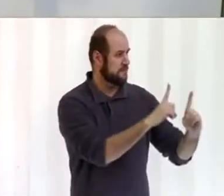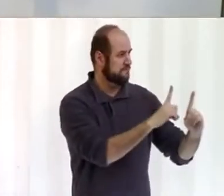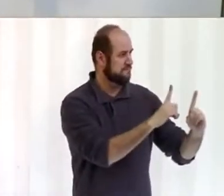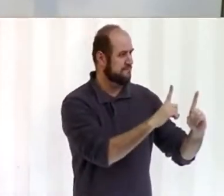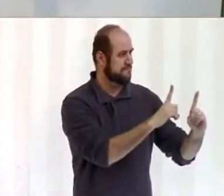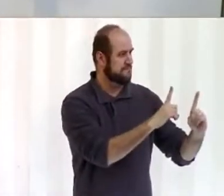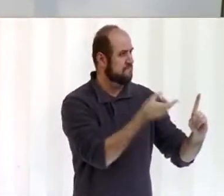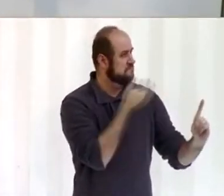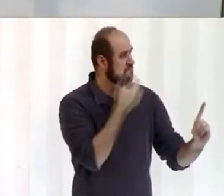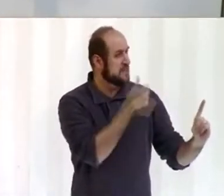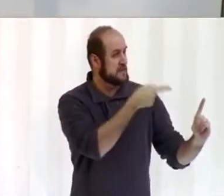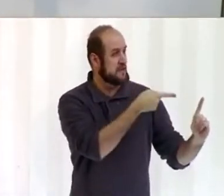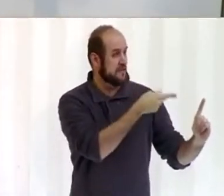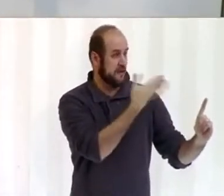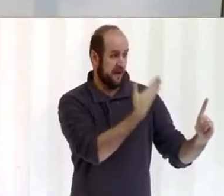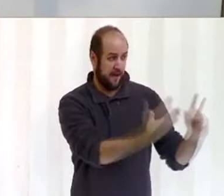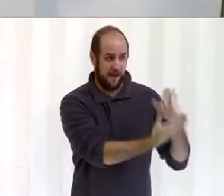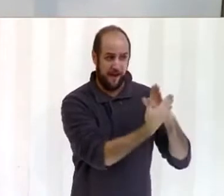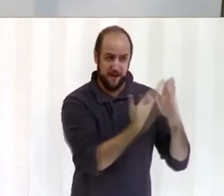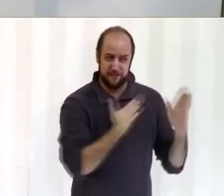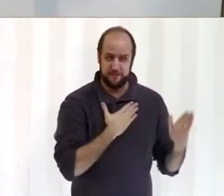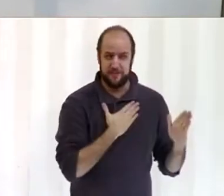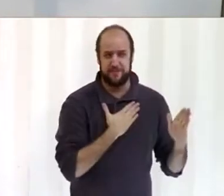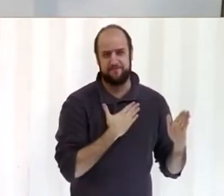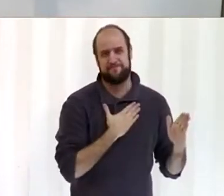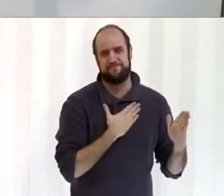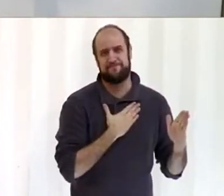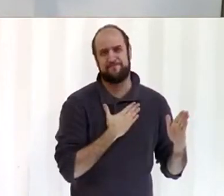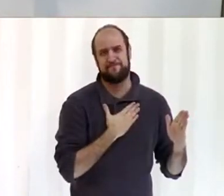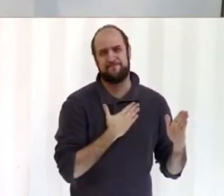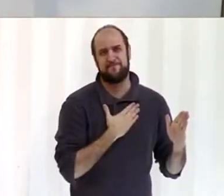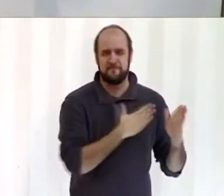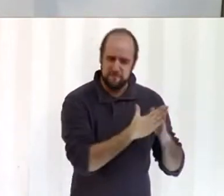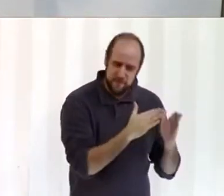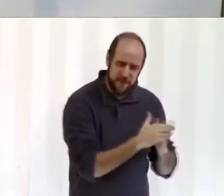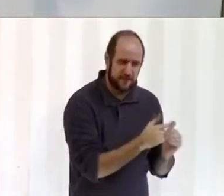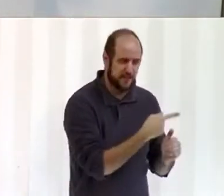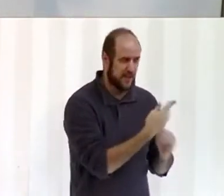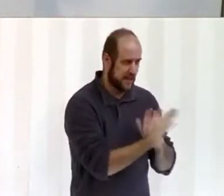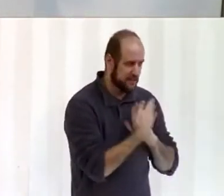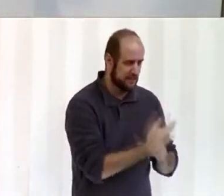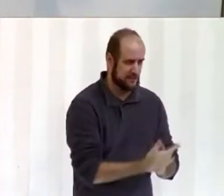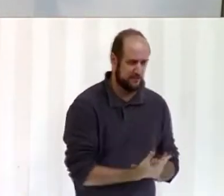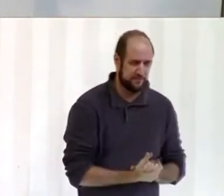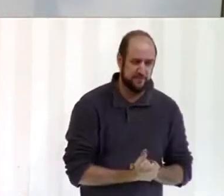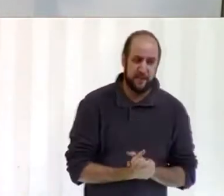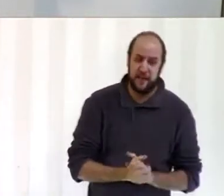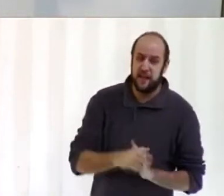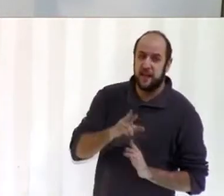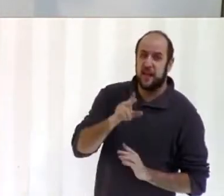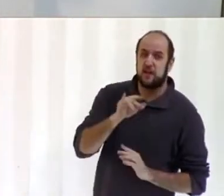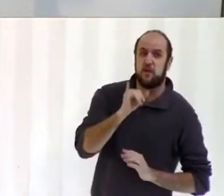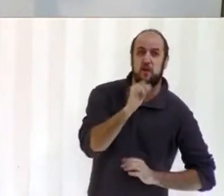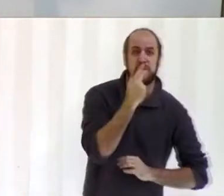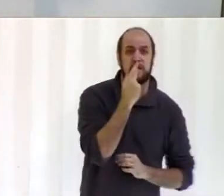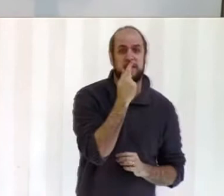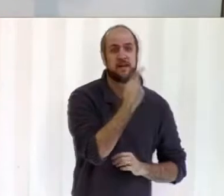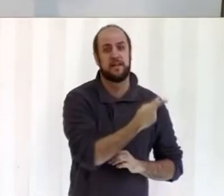vou pedir ajuda. E vou pedir ajuda. É como se ele estivesse dizendo: Senhor,